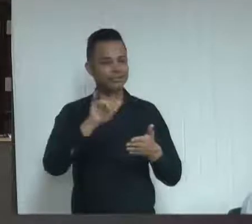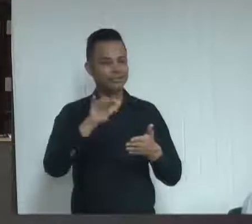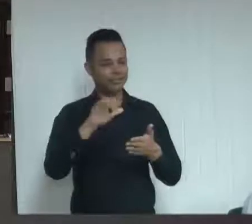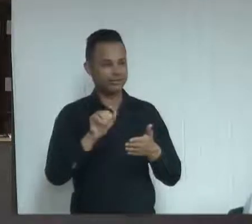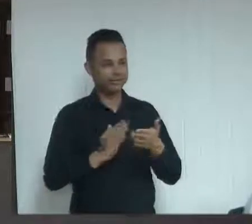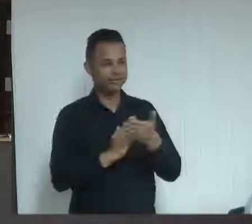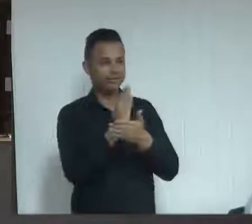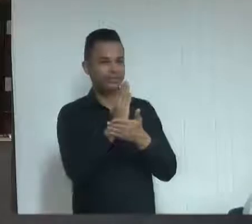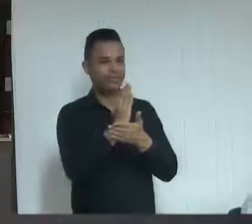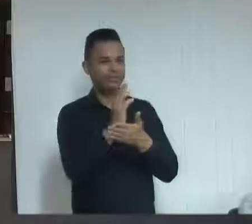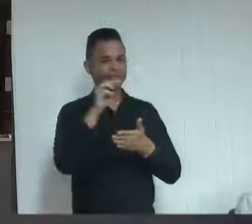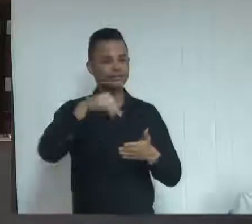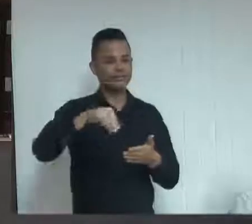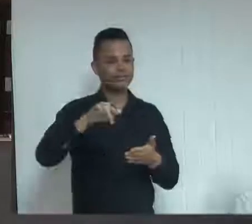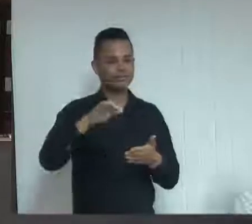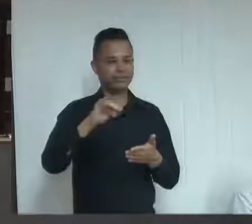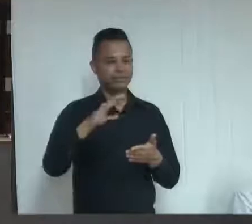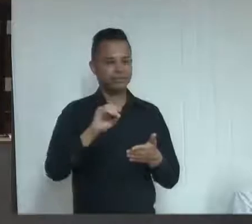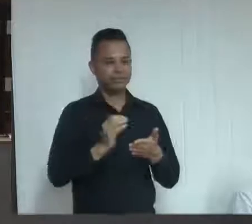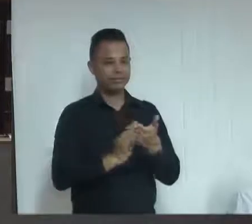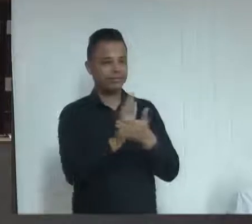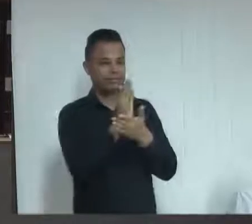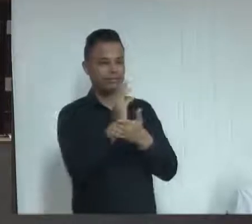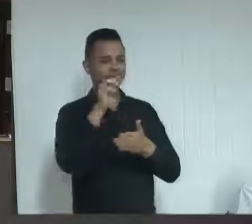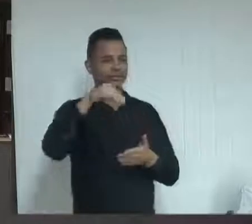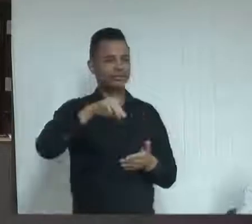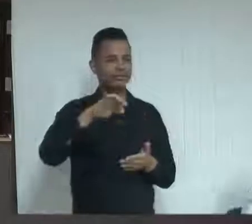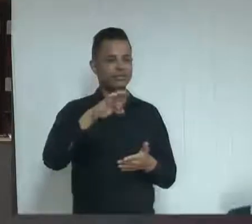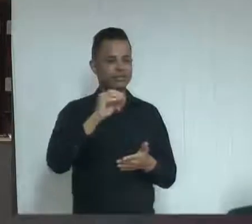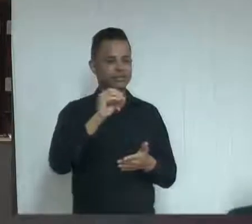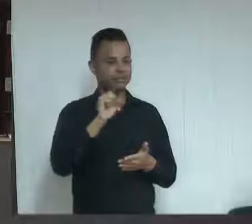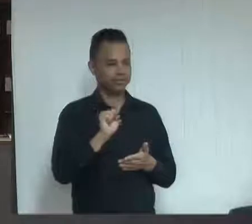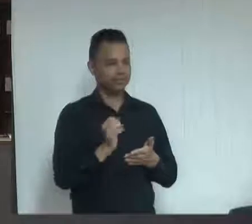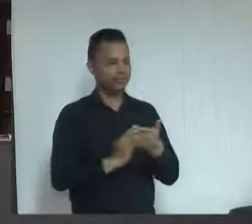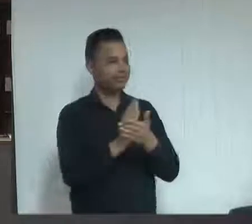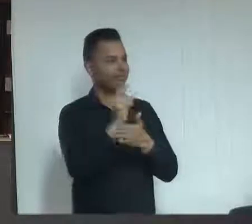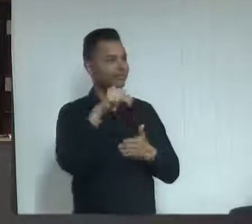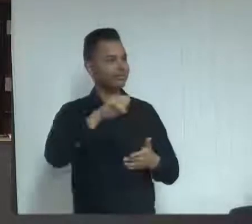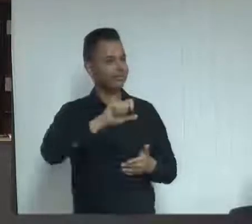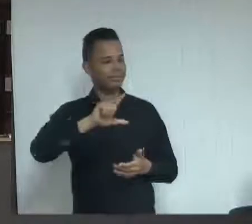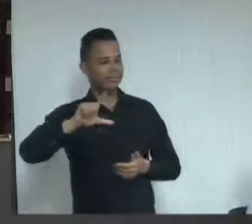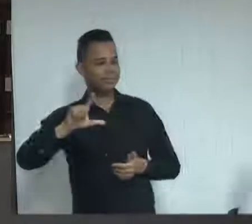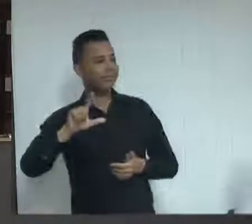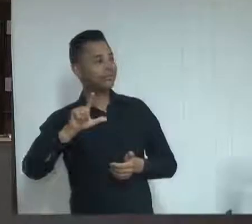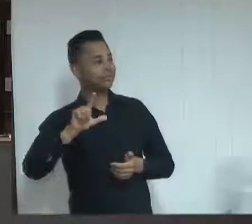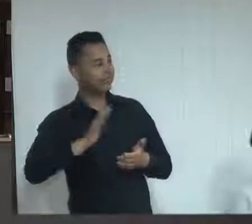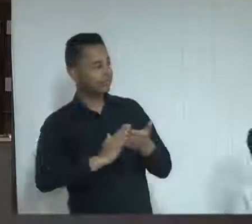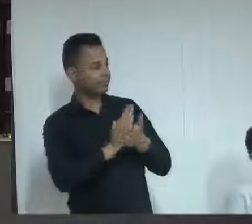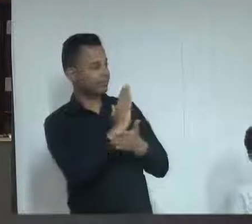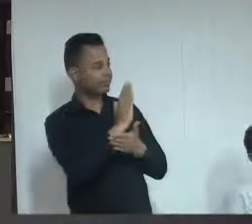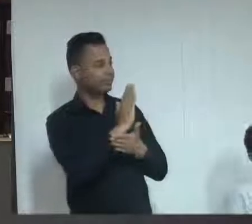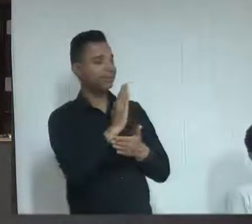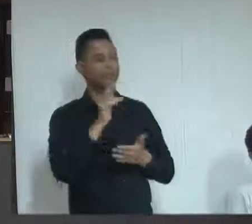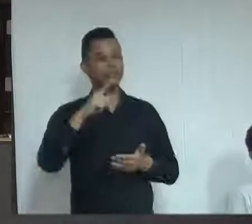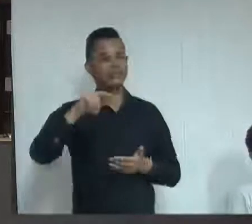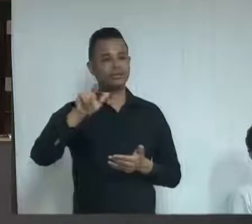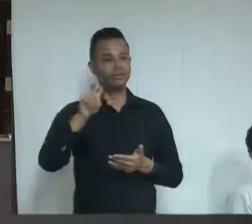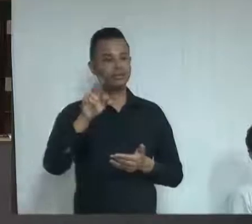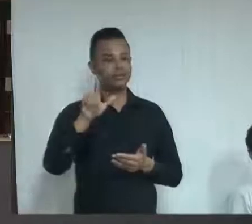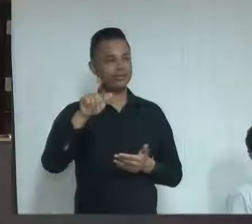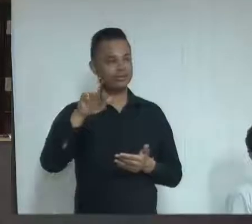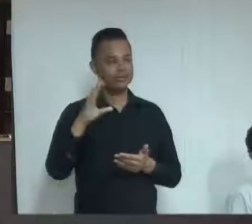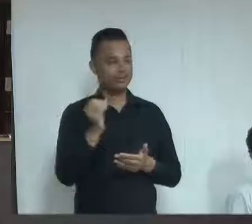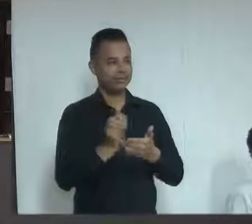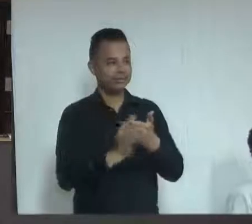Aprovo. Vereador Márcio Melli. Aprovo. Vereador Marcos Ferraz. Aprovo. Vereador Nil Ramos. Aprovo. Vereador Paulinho Palmeira.